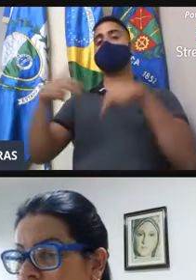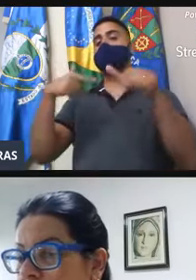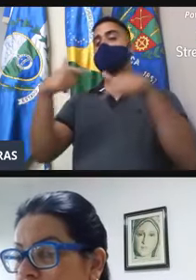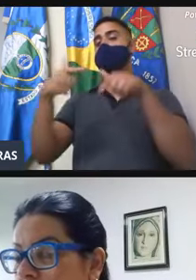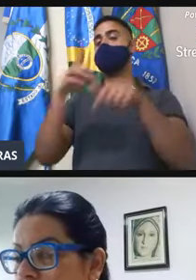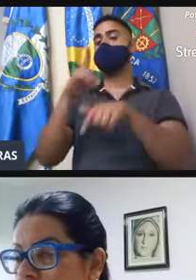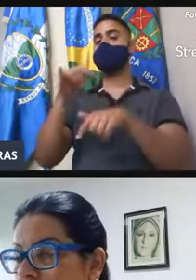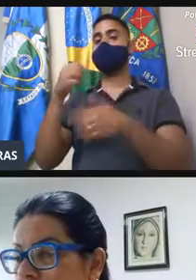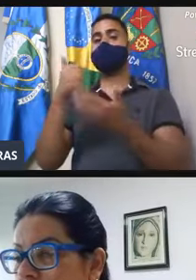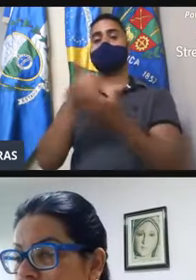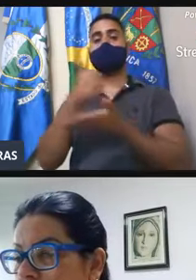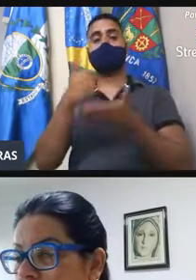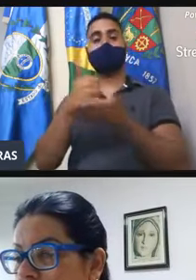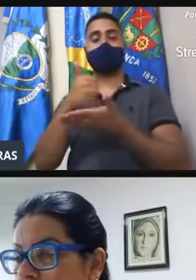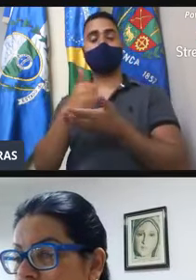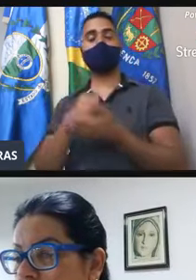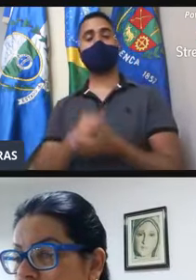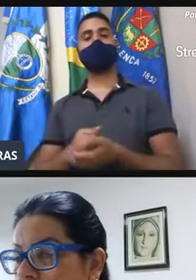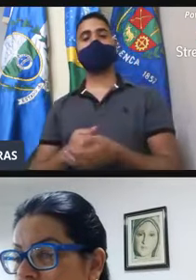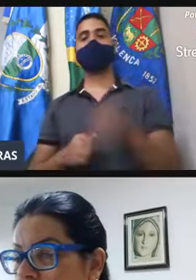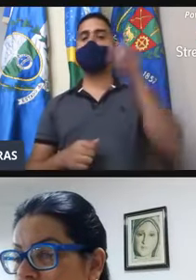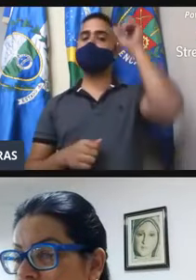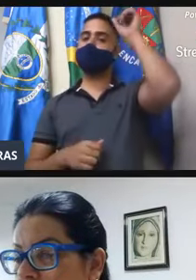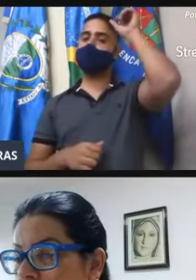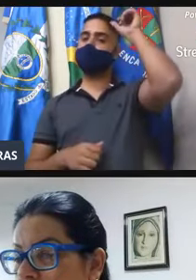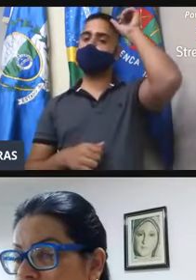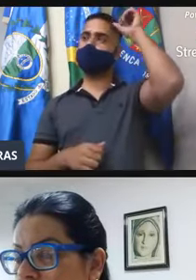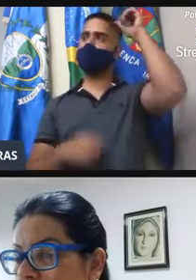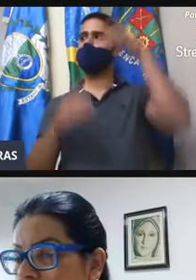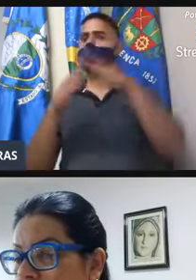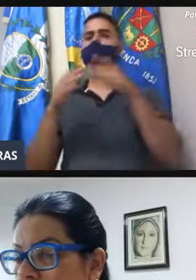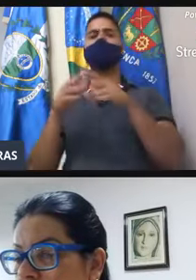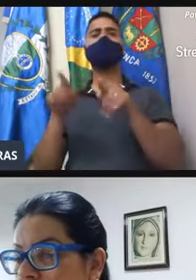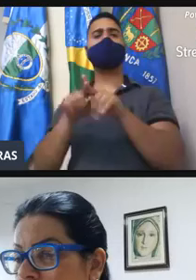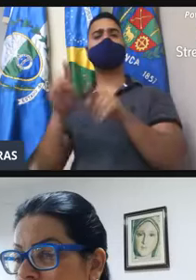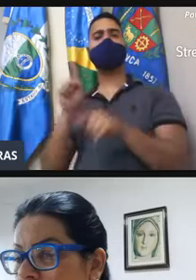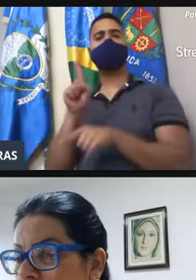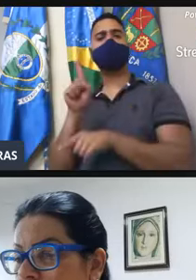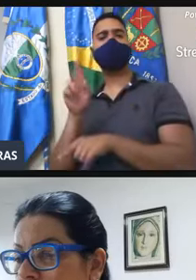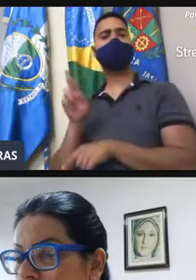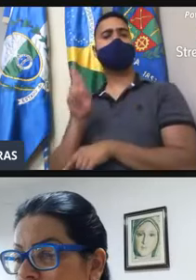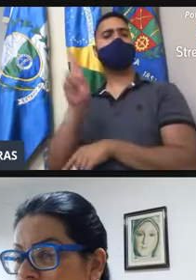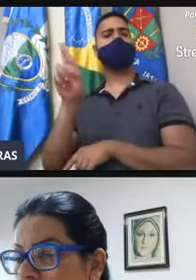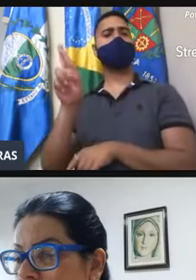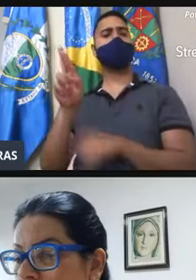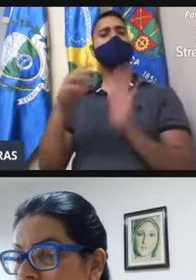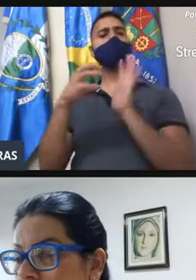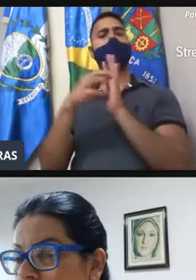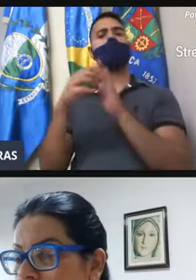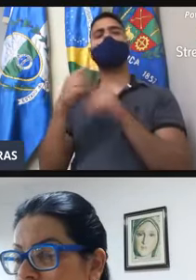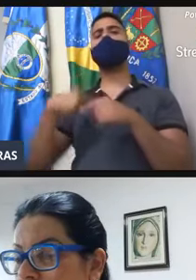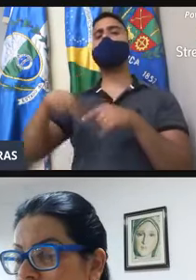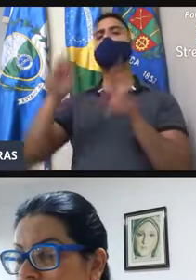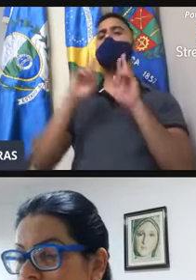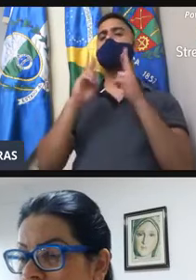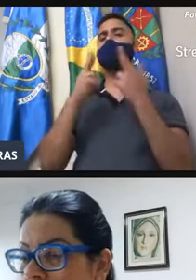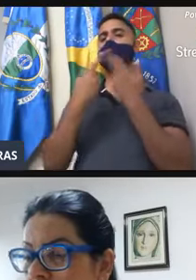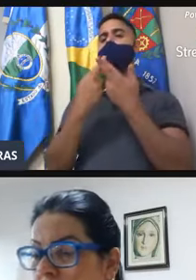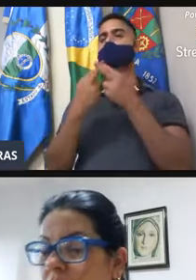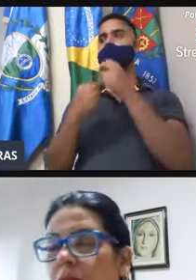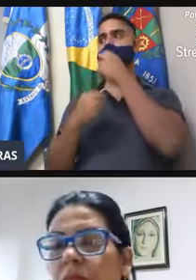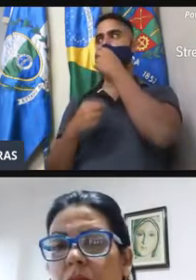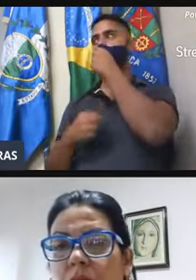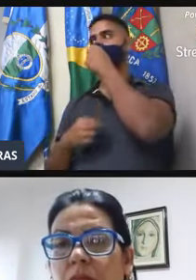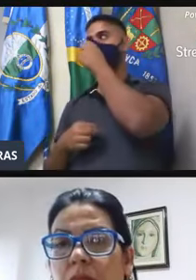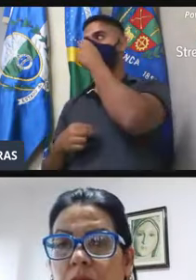a data base. Solicita a indicação de um representante desta Casa Legislativa para participar das citadas reuniões.